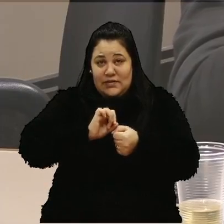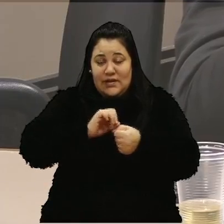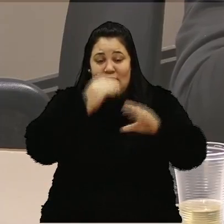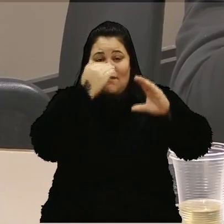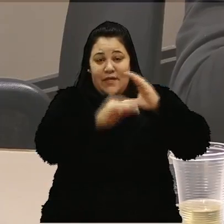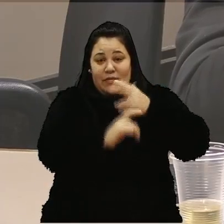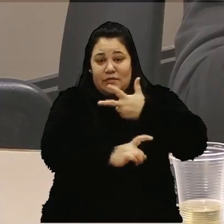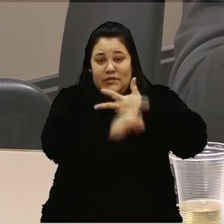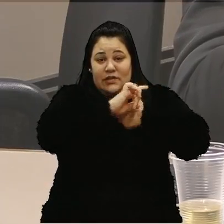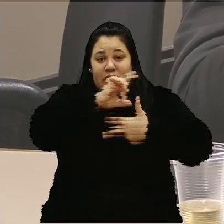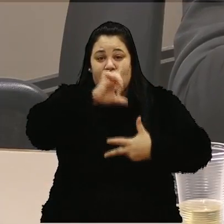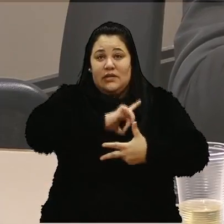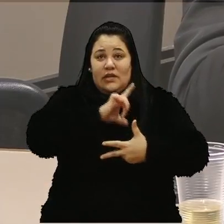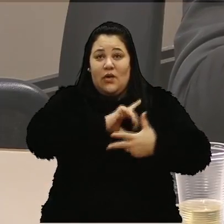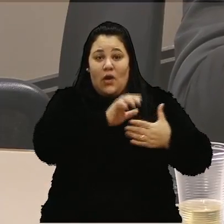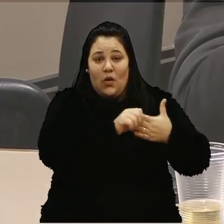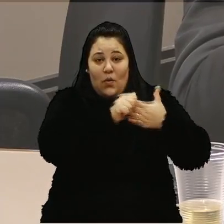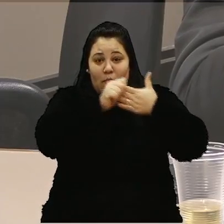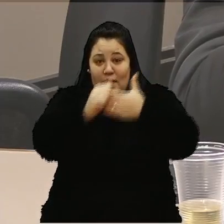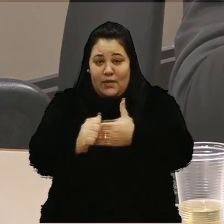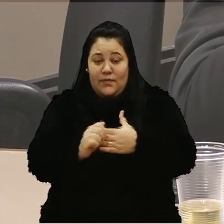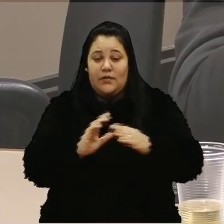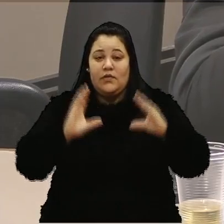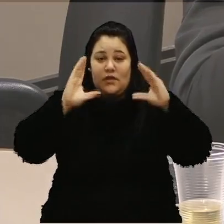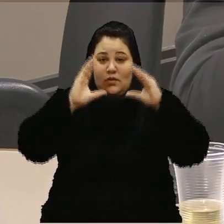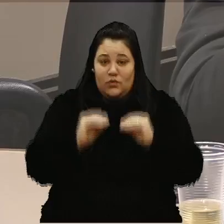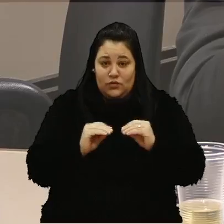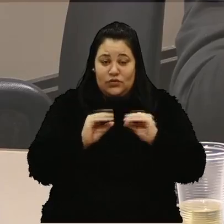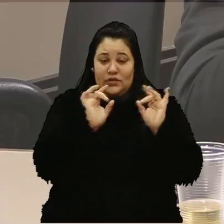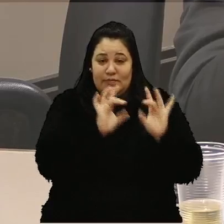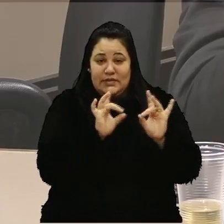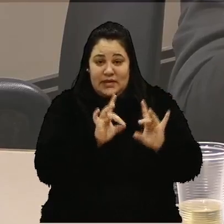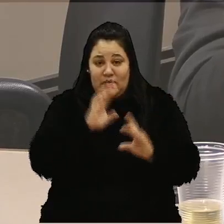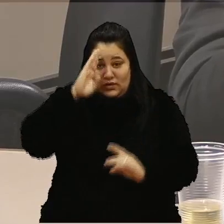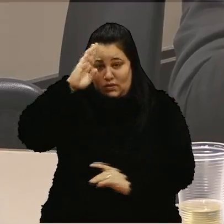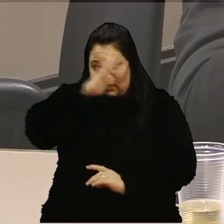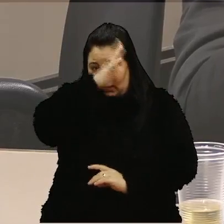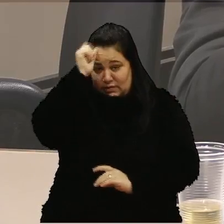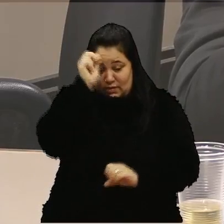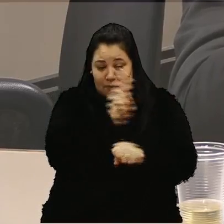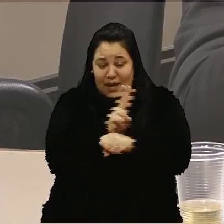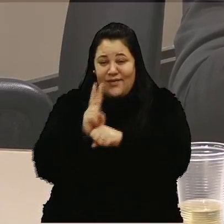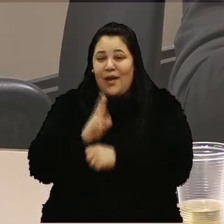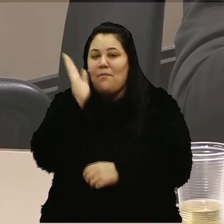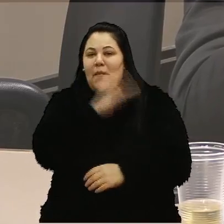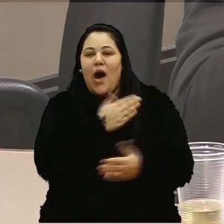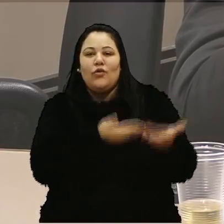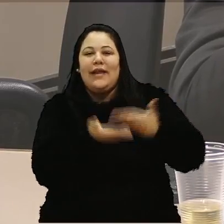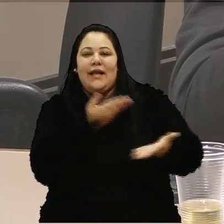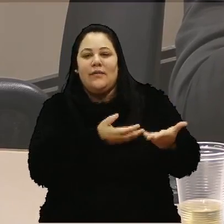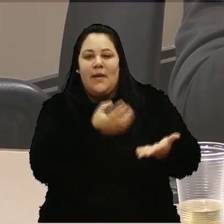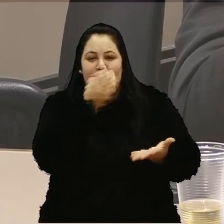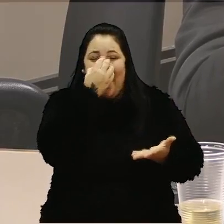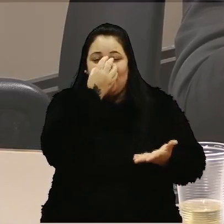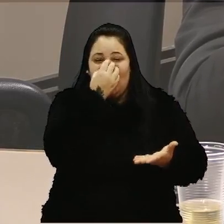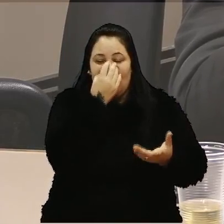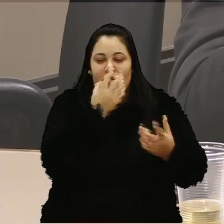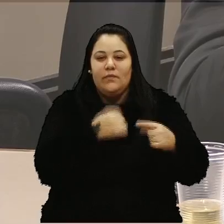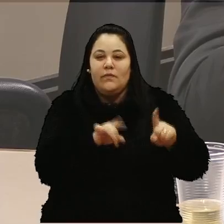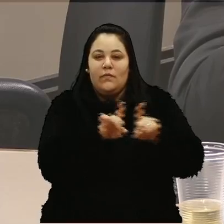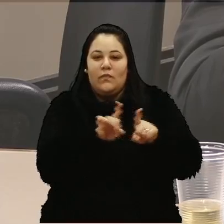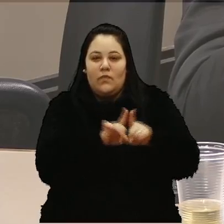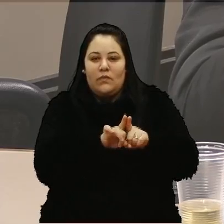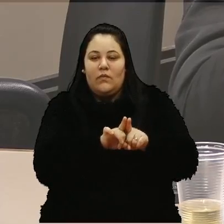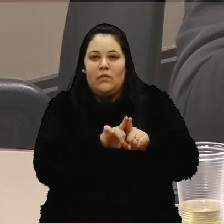Patrulha Pet, né, uma viatura especializada da Guarda Municipal para cuidar dos maus tratos. Aí o César, creio que foi o César